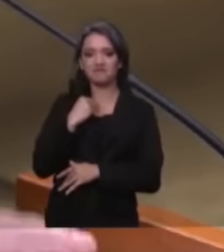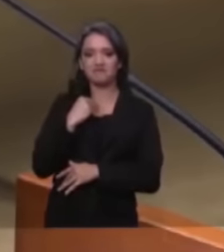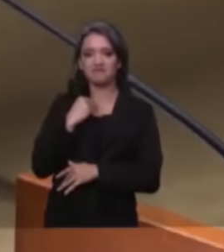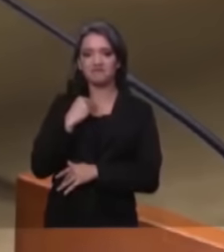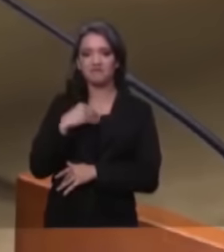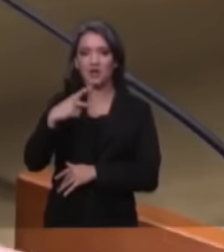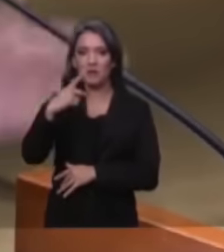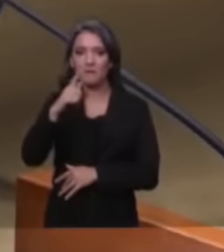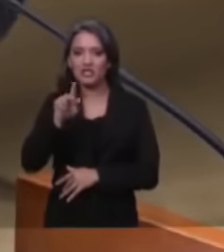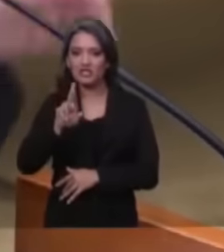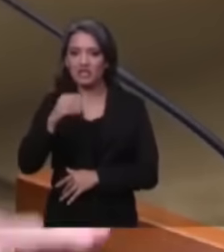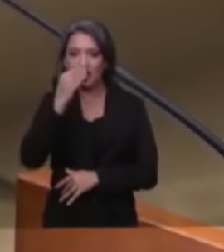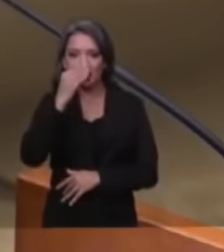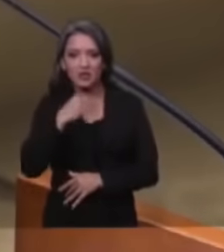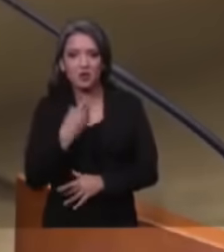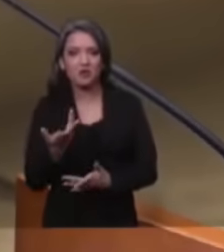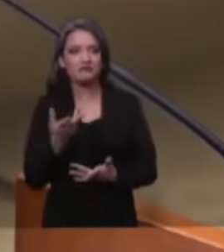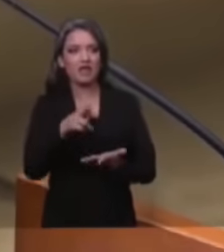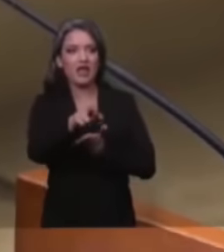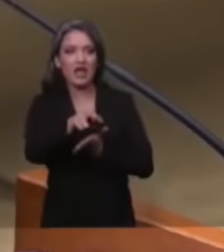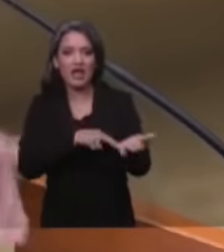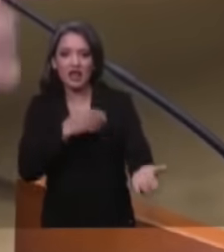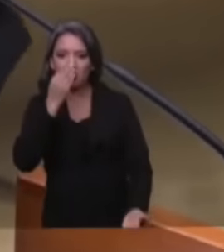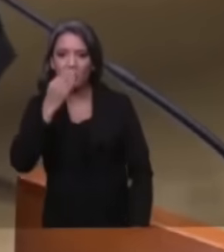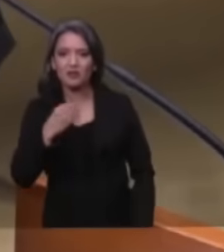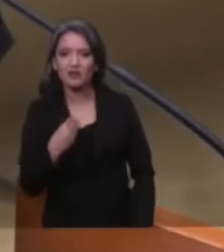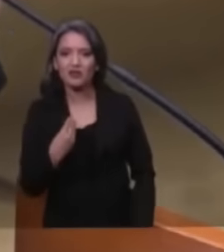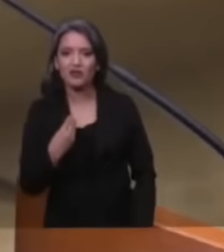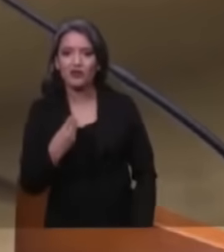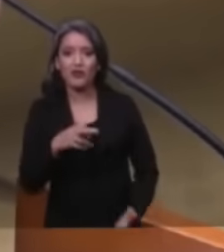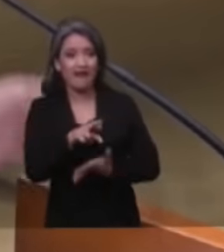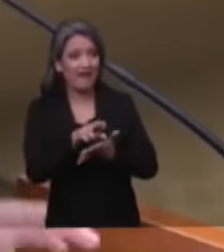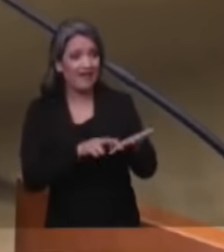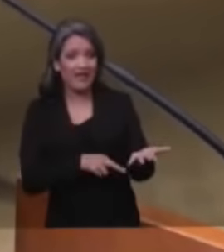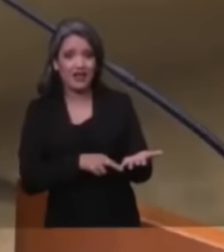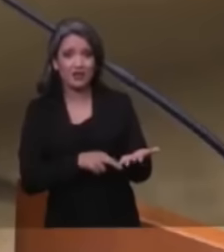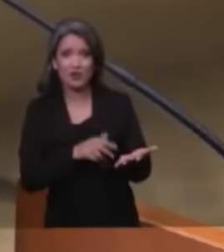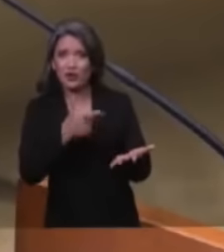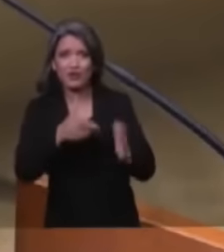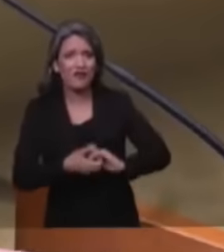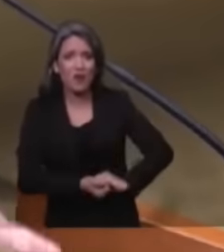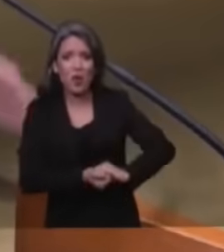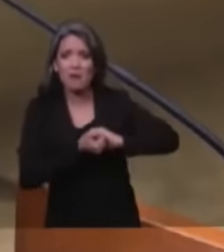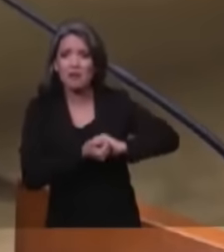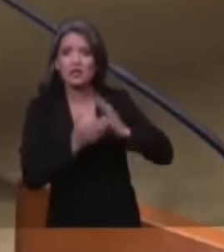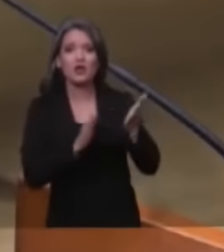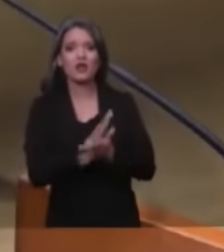STF, e essa decisão do Solidariedade de provocar a